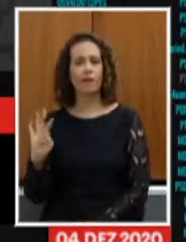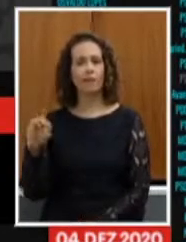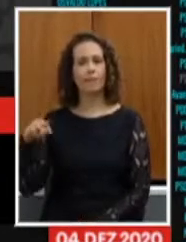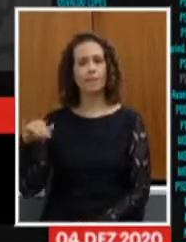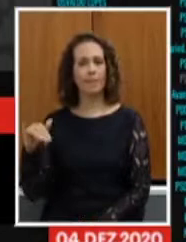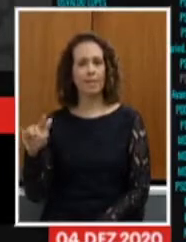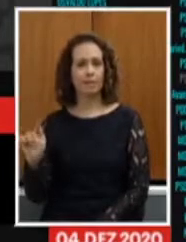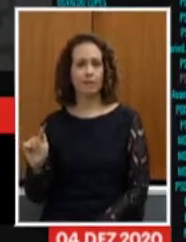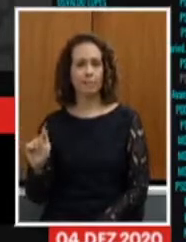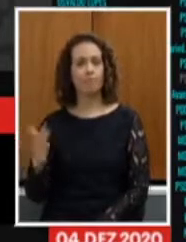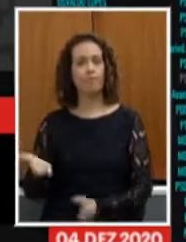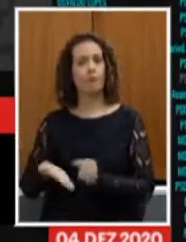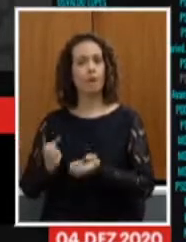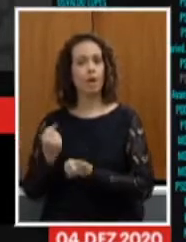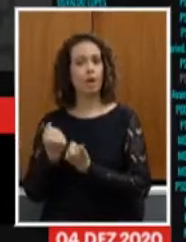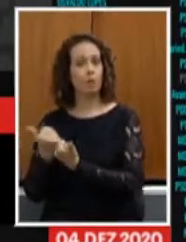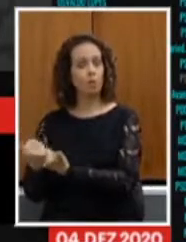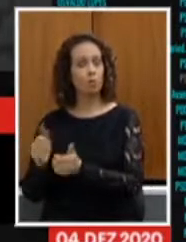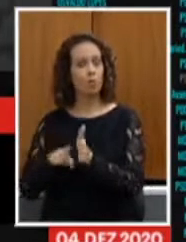Pesquisa.